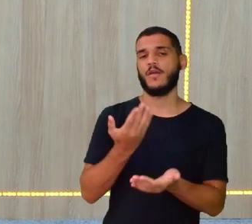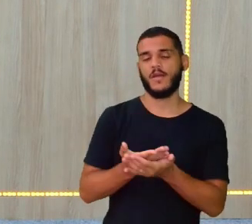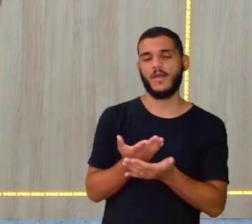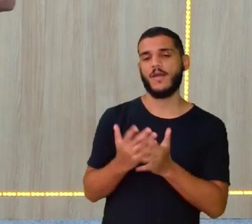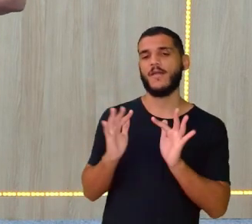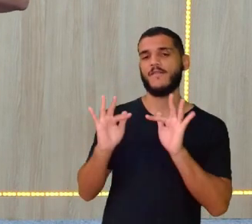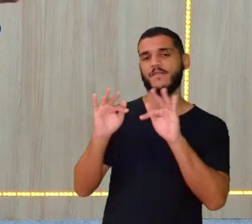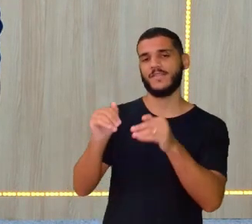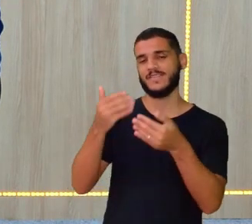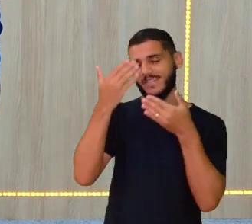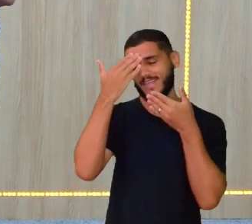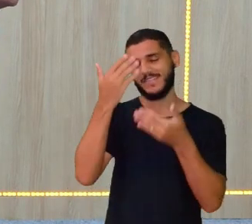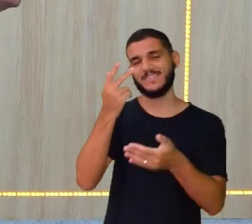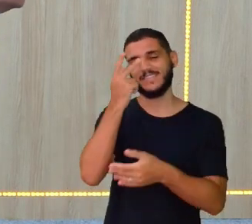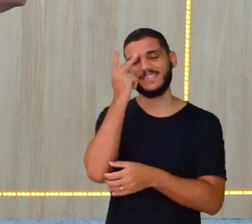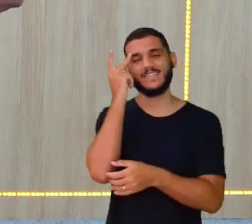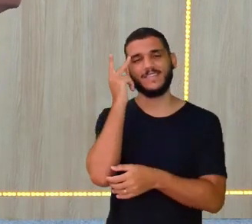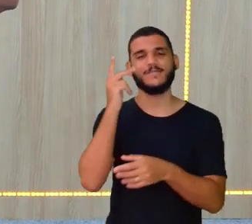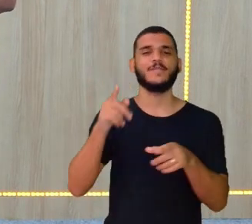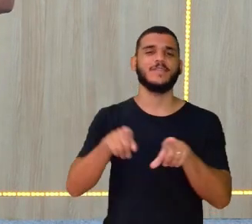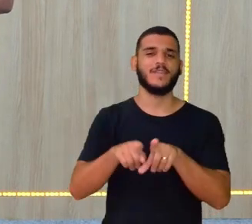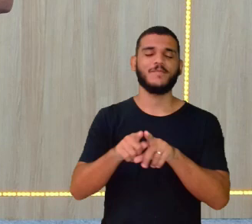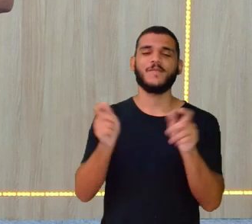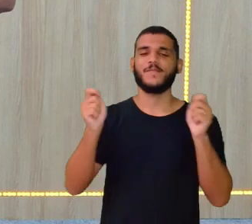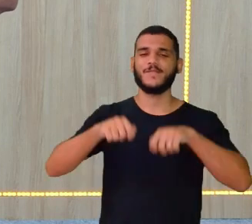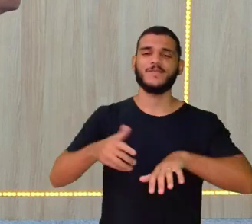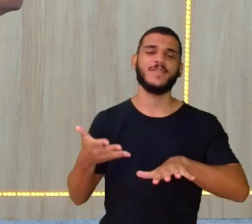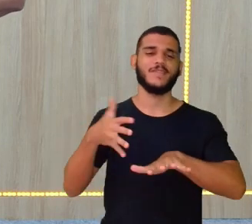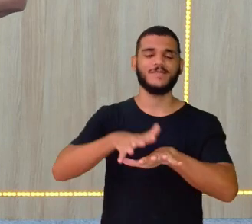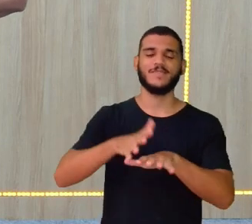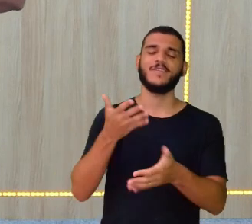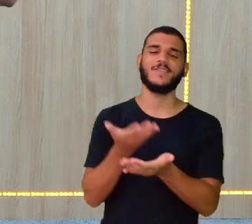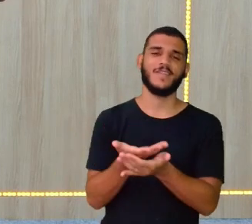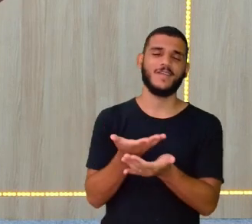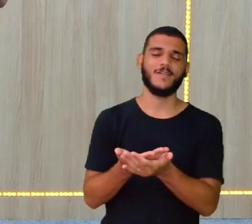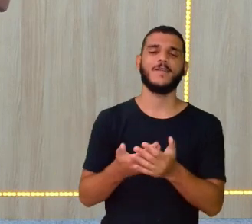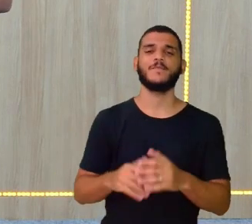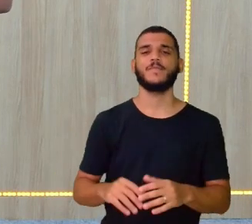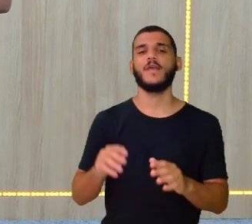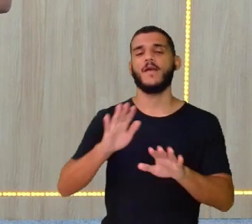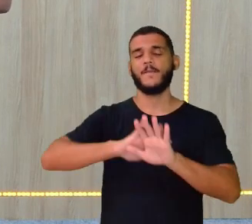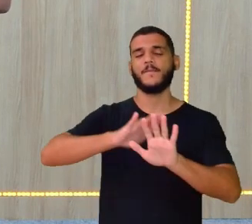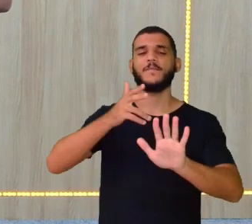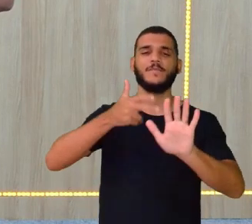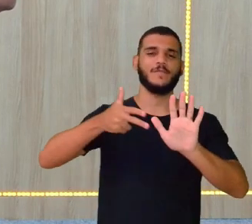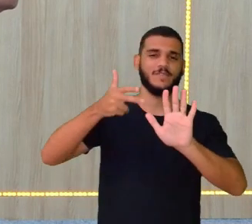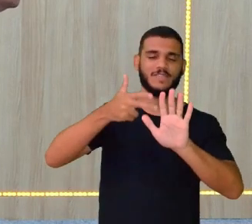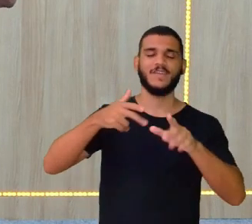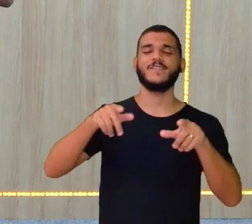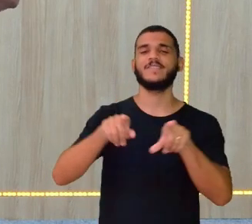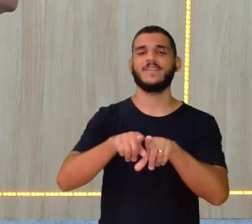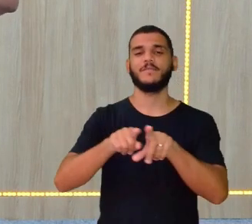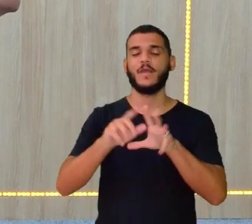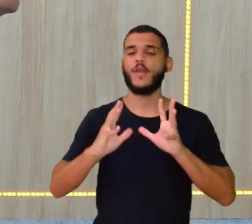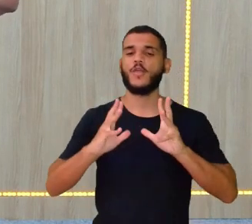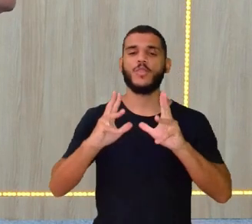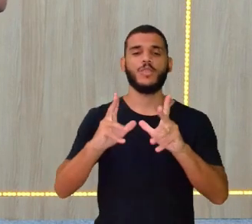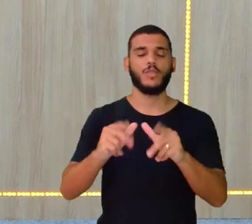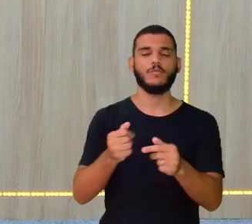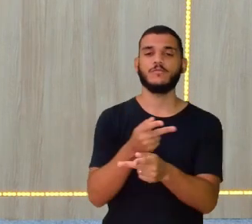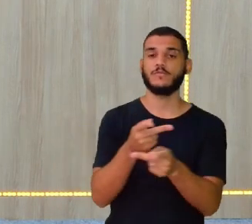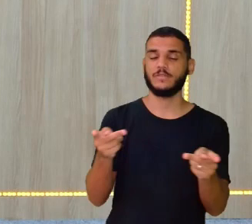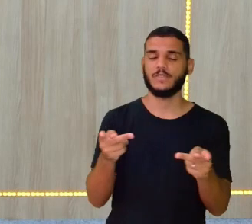encerra, agradeço ao Clisma, que tornou a nossa aula mais acessível, à produção e a todos vocês